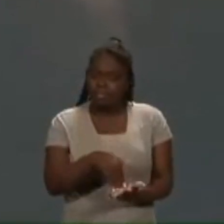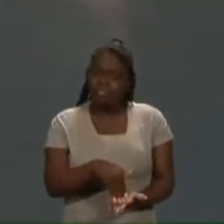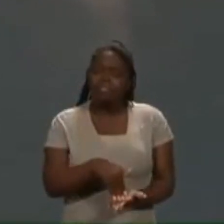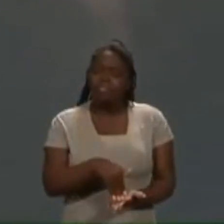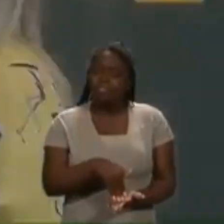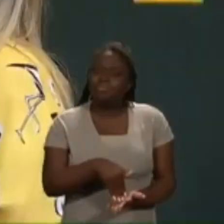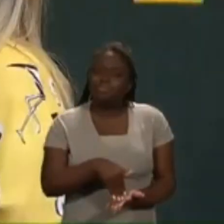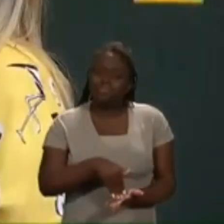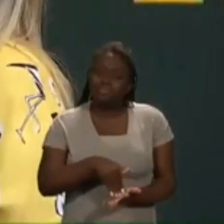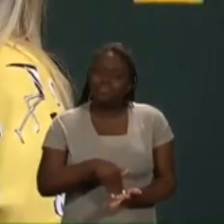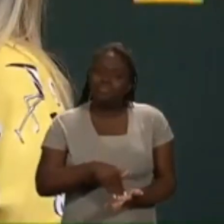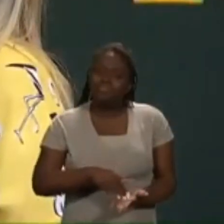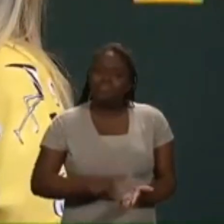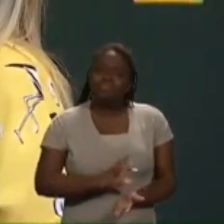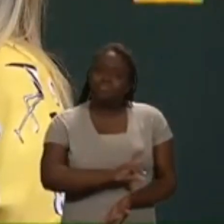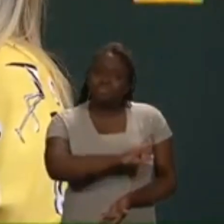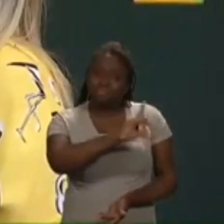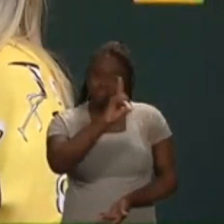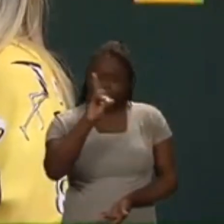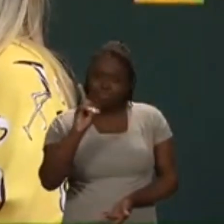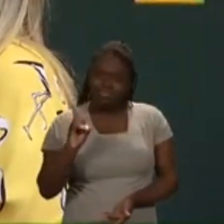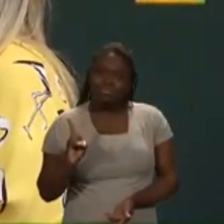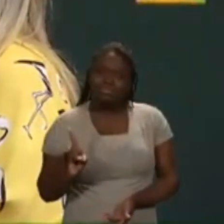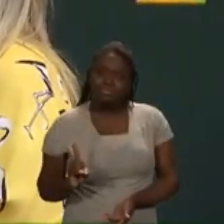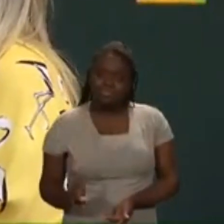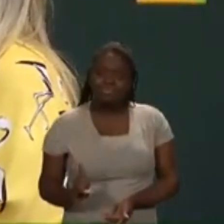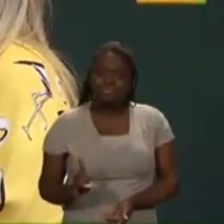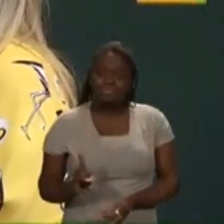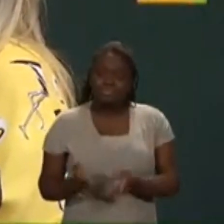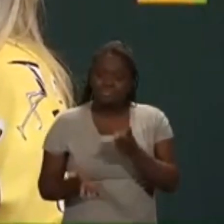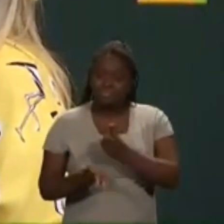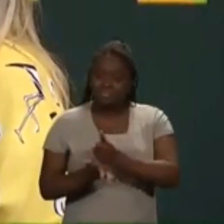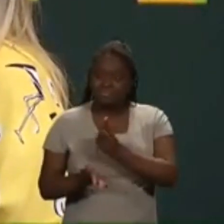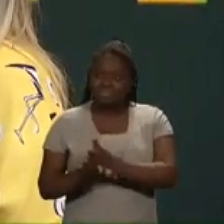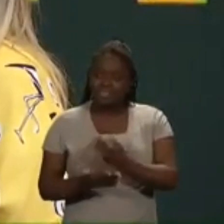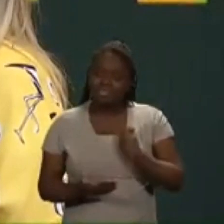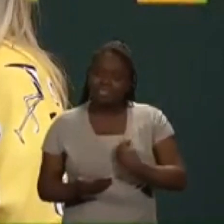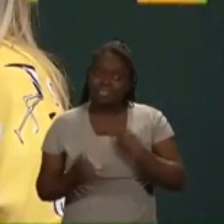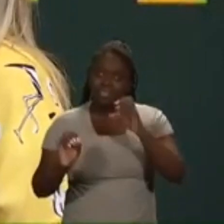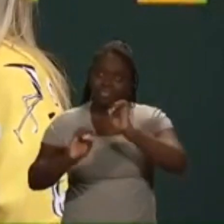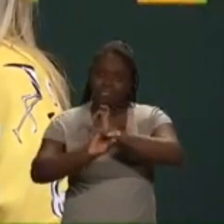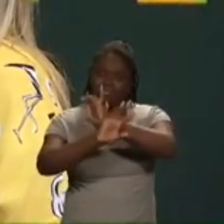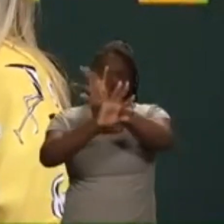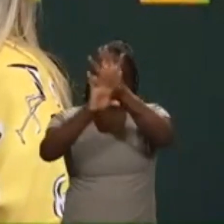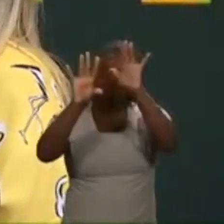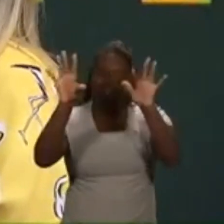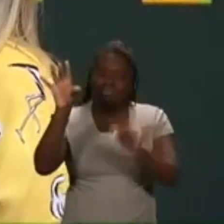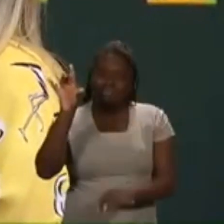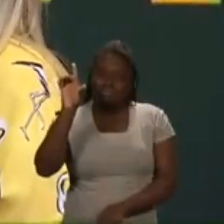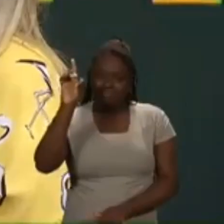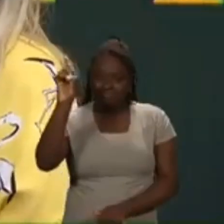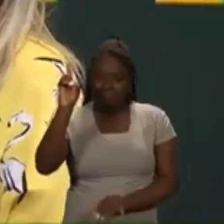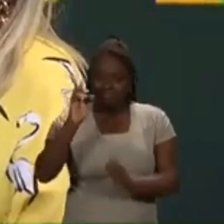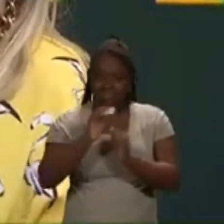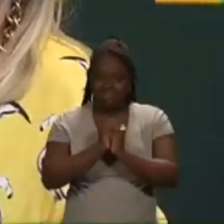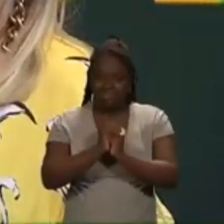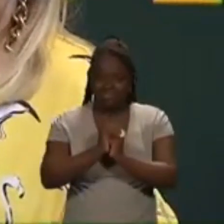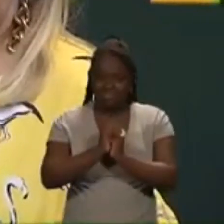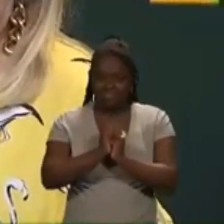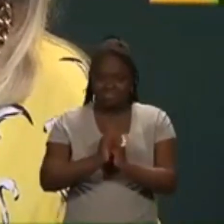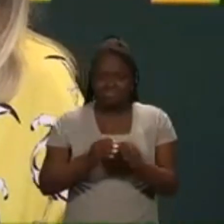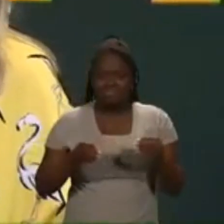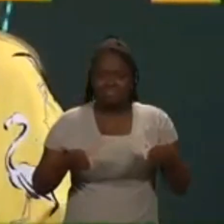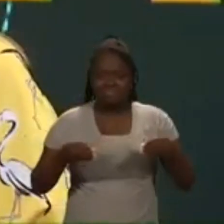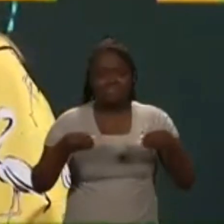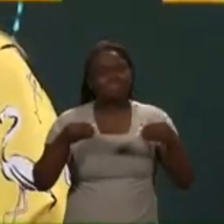continuando para a glória dele. O resto está nas mãos do Senhor. Levante o cálice e o